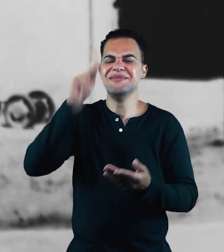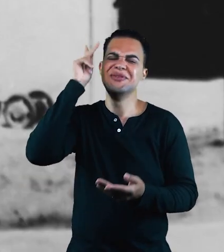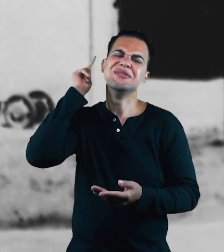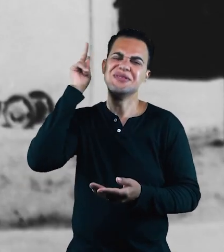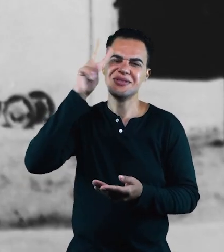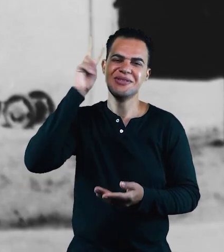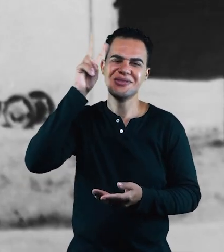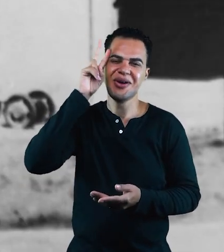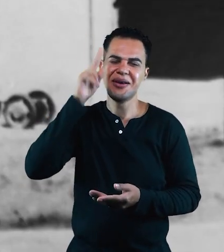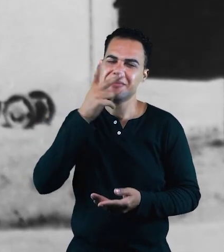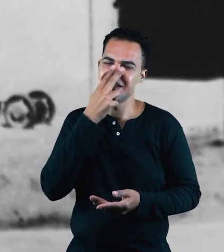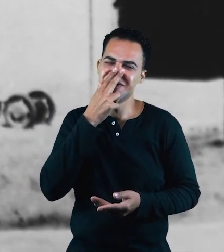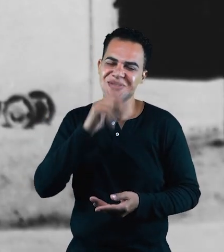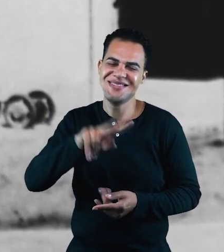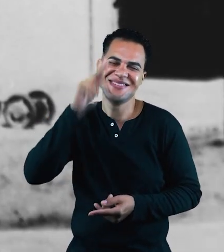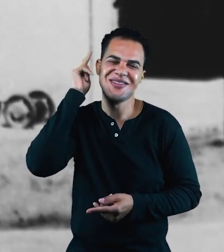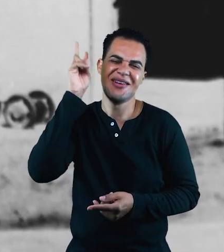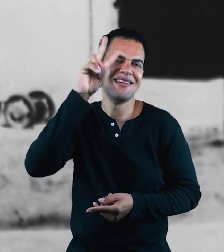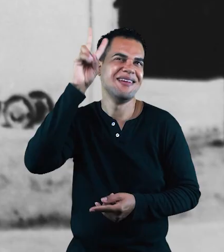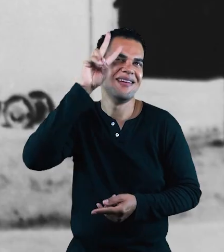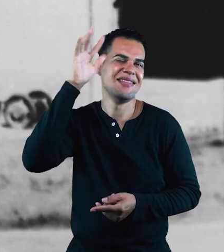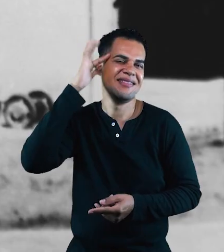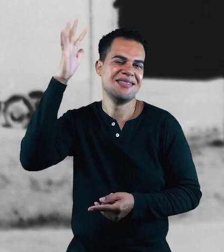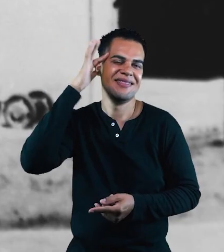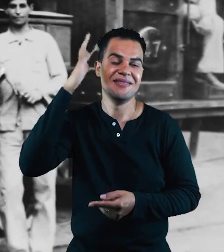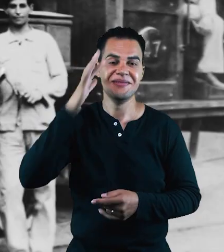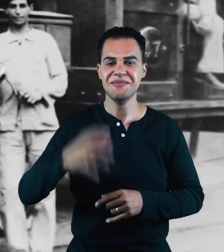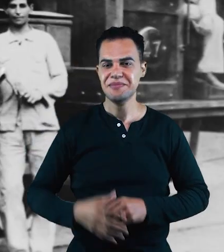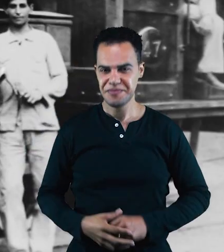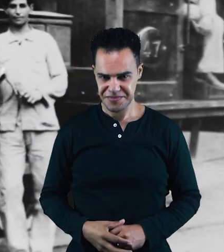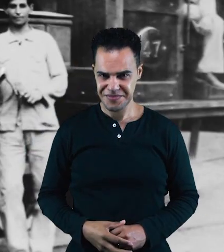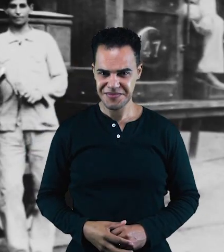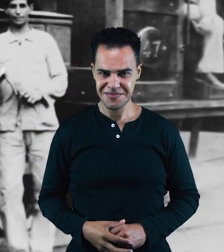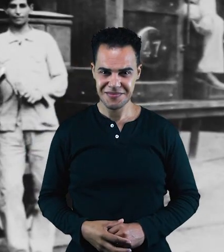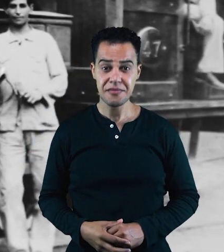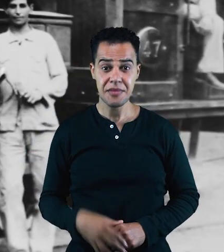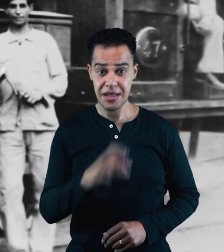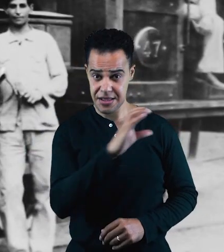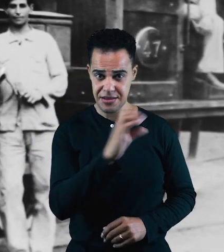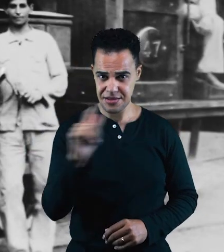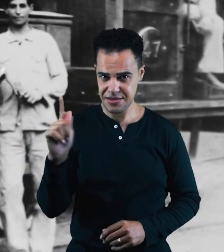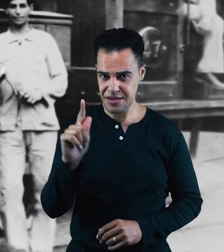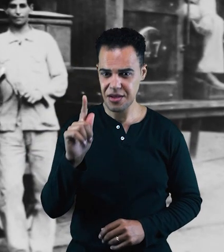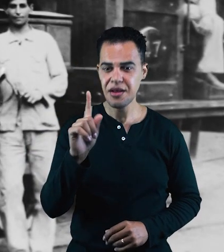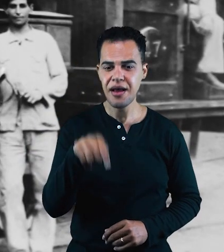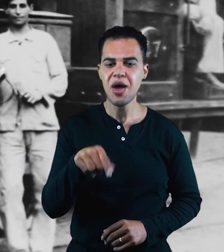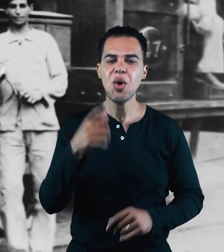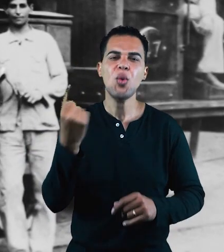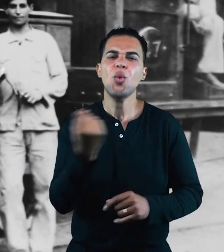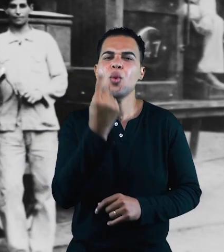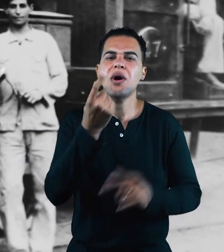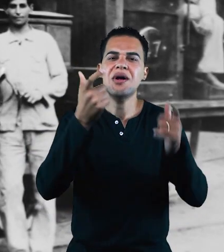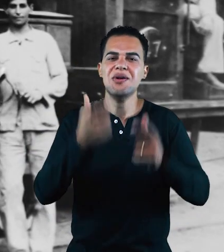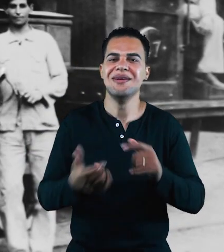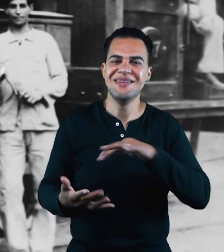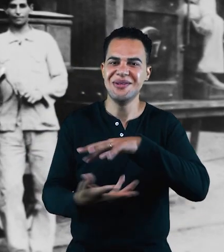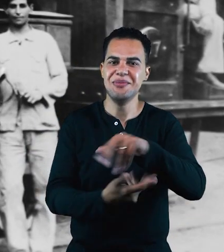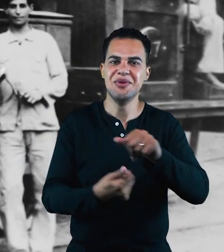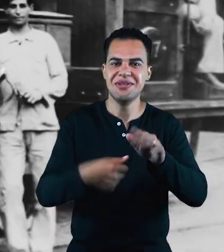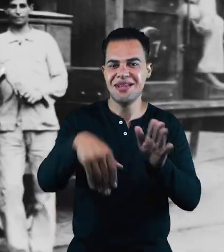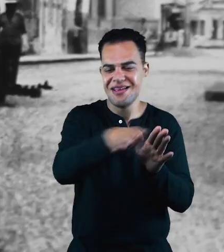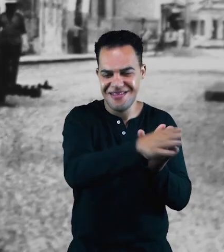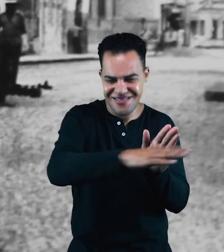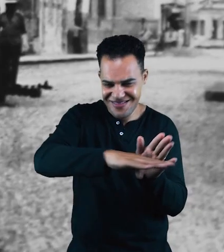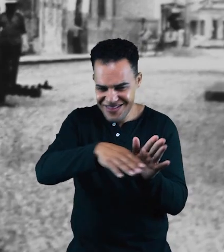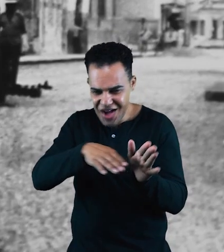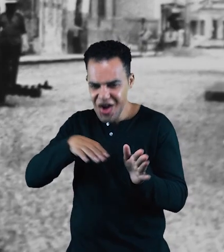e hoje essa história é folclórica, né? Porque Cantagalo entre... Na tela, sequência de imagens antigas em preto e branco dos trens